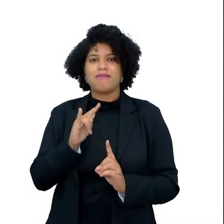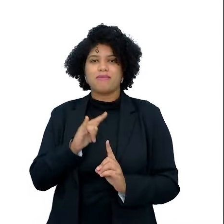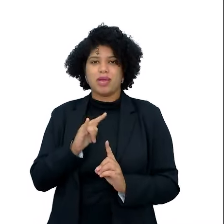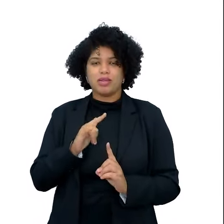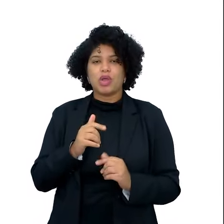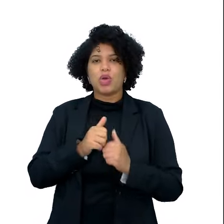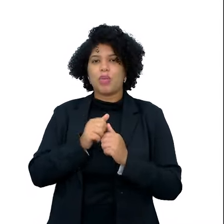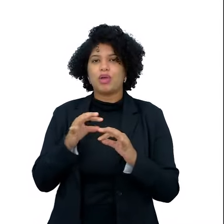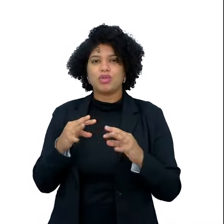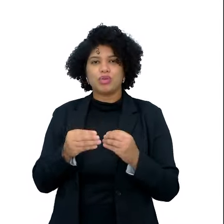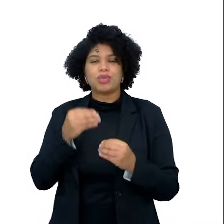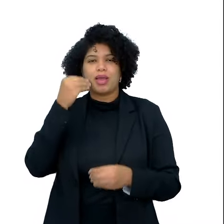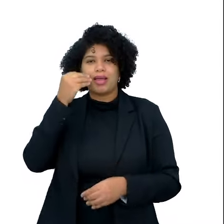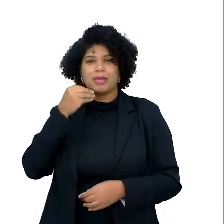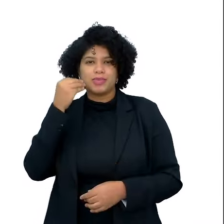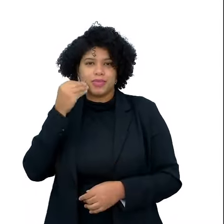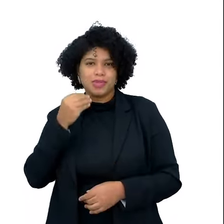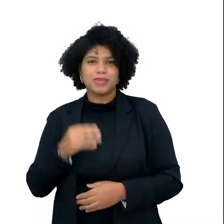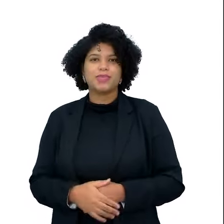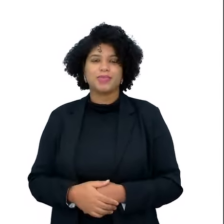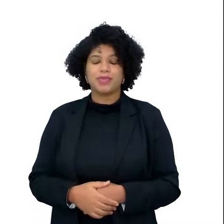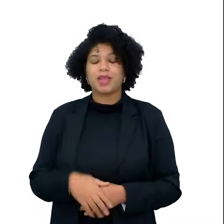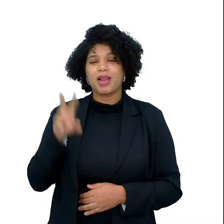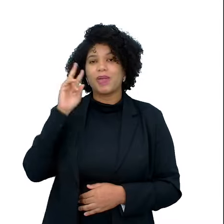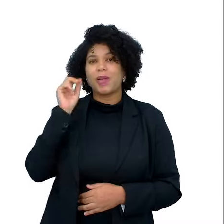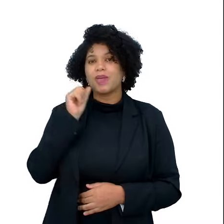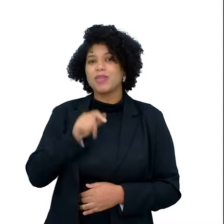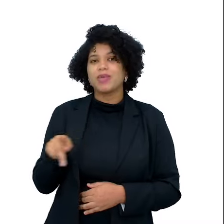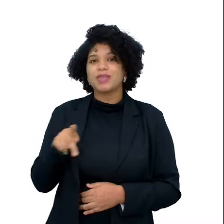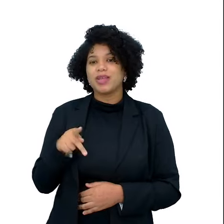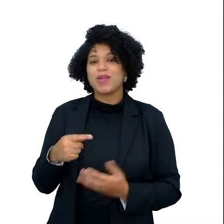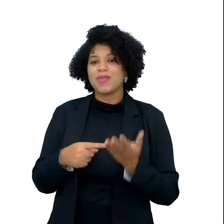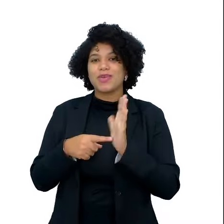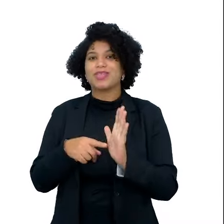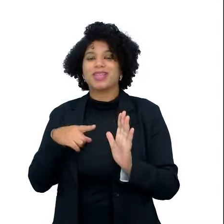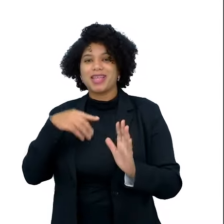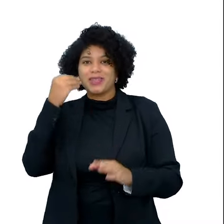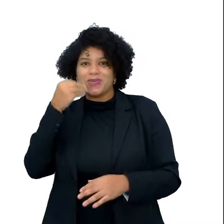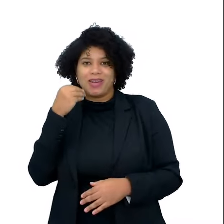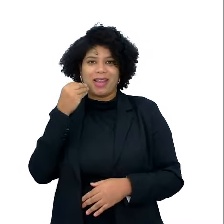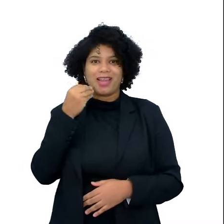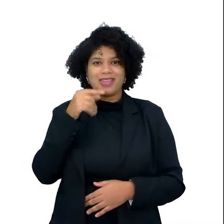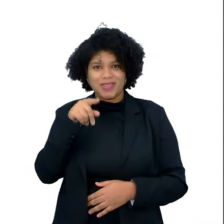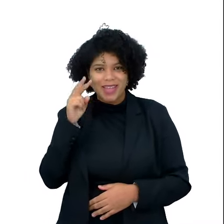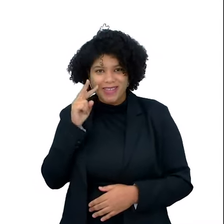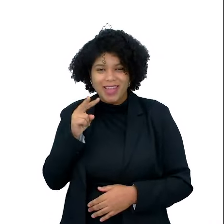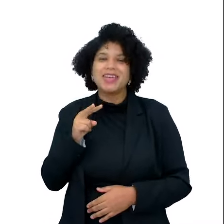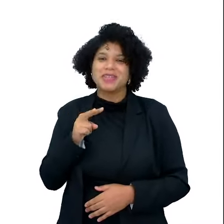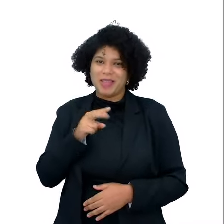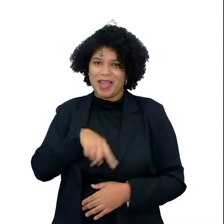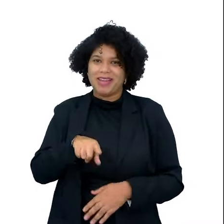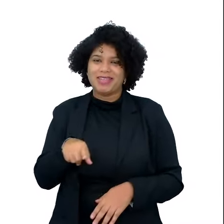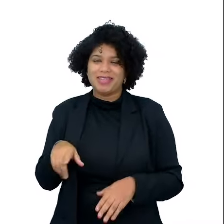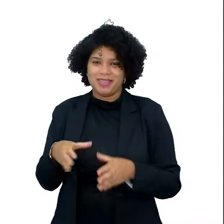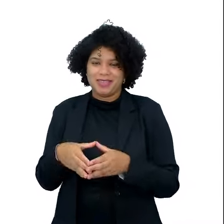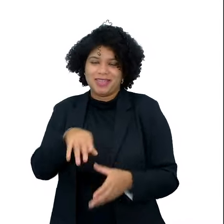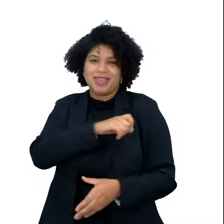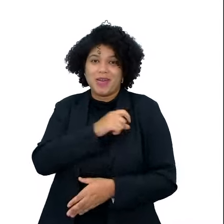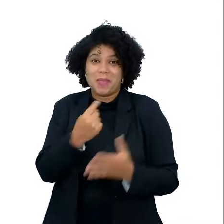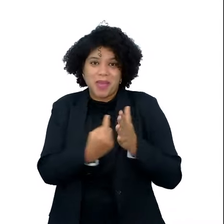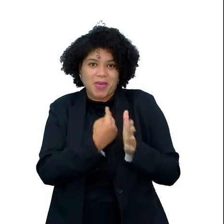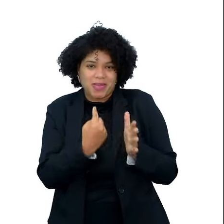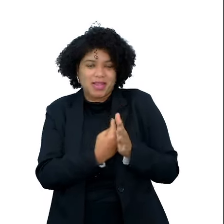os experimentos, e daí contam, professor, outro dia o Iberê postou tal experimento, né? A senhora viu? É muito legal. É legal